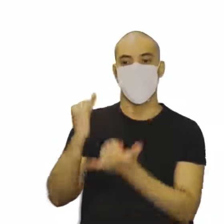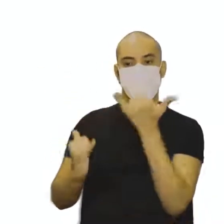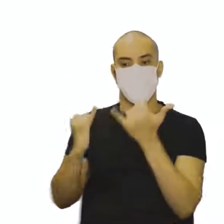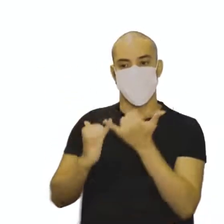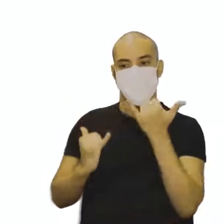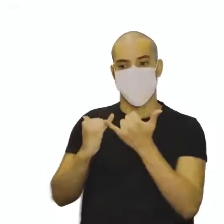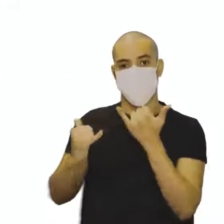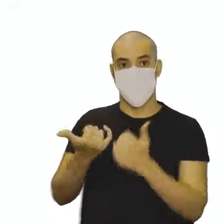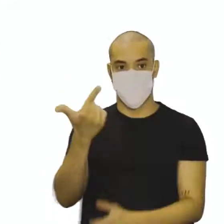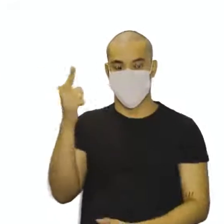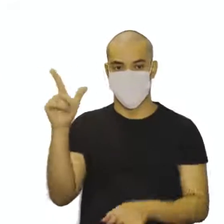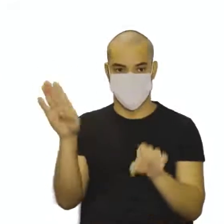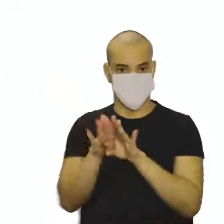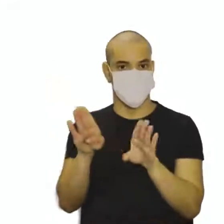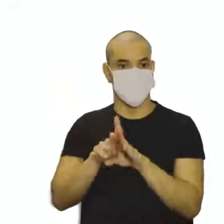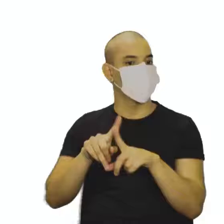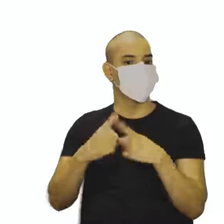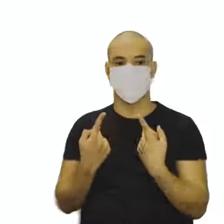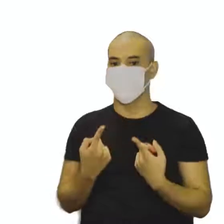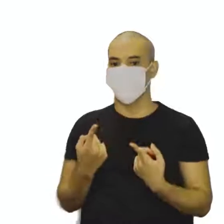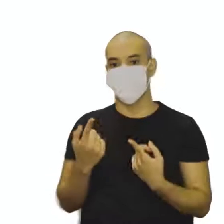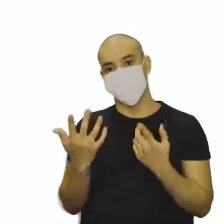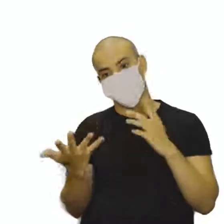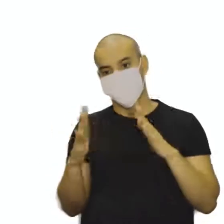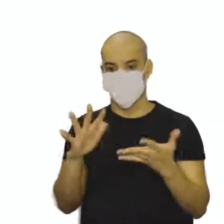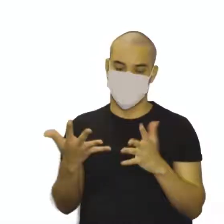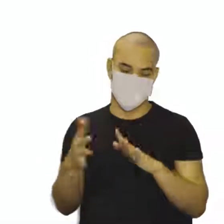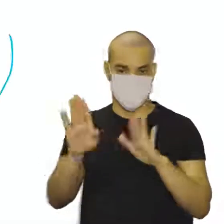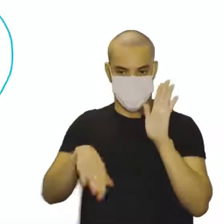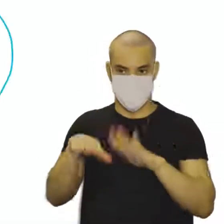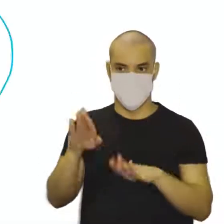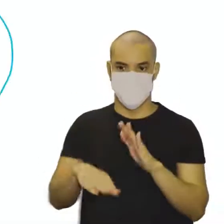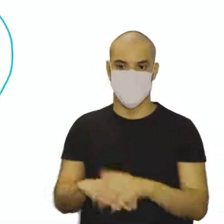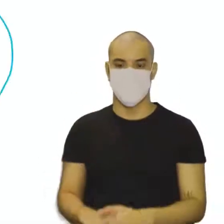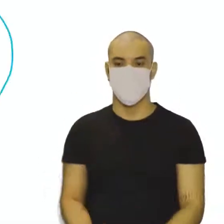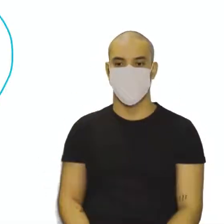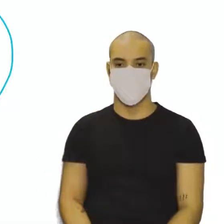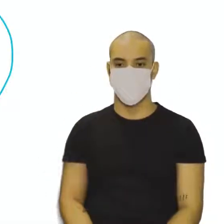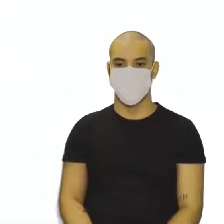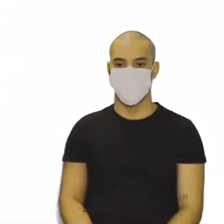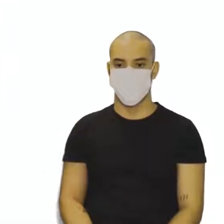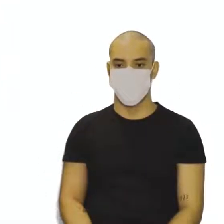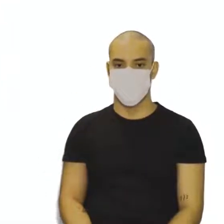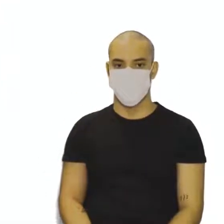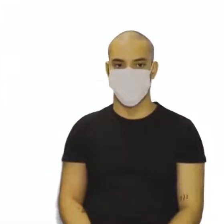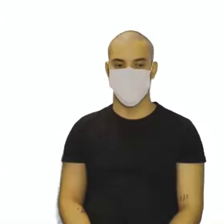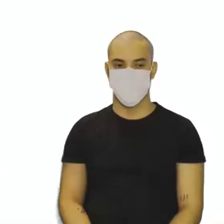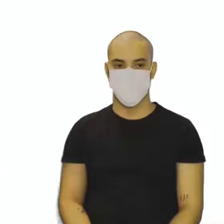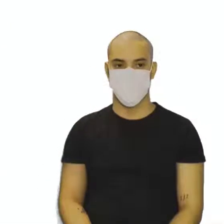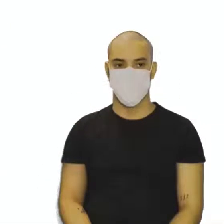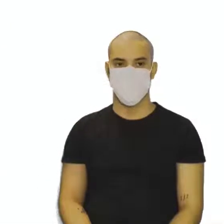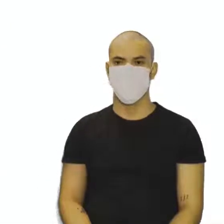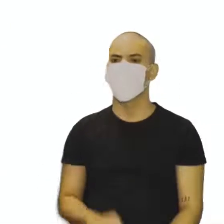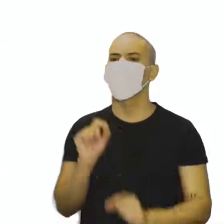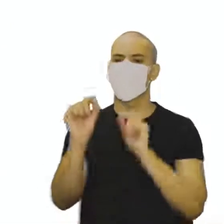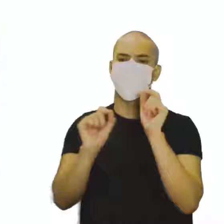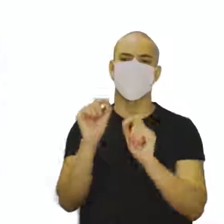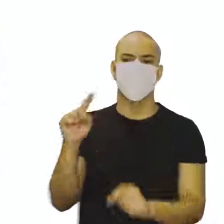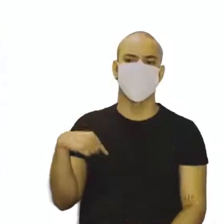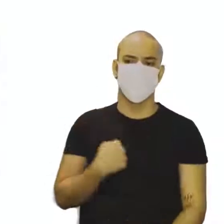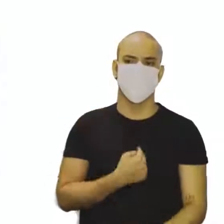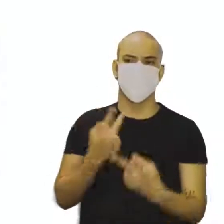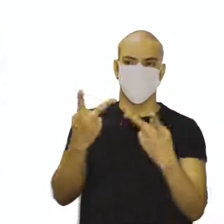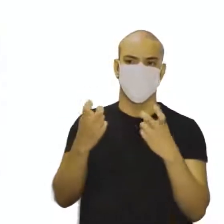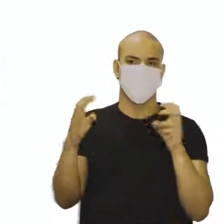com a outra, mas não é tão parecida. Deixa eu voltar aqui, pronto. Pessoal, o que a gente pode